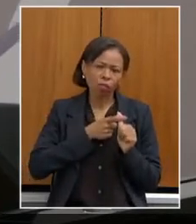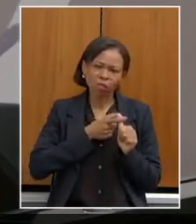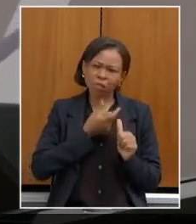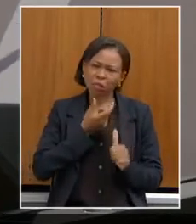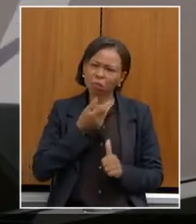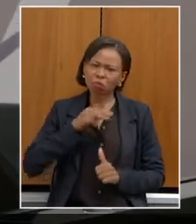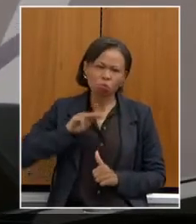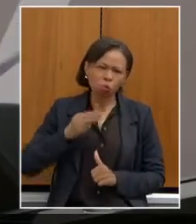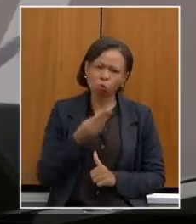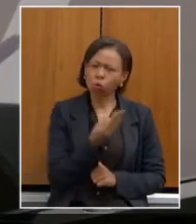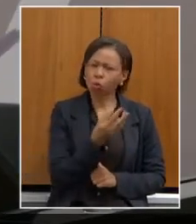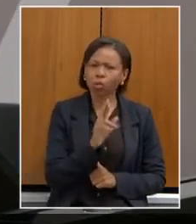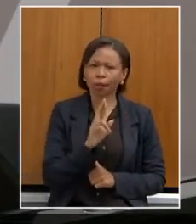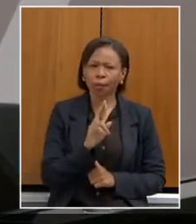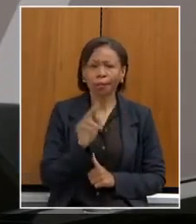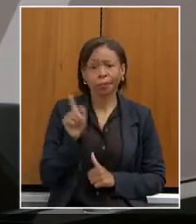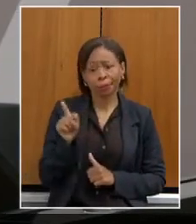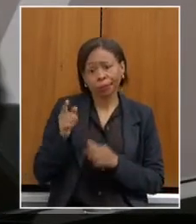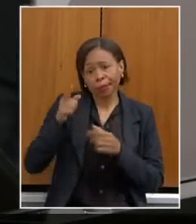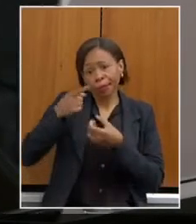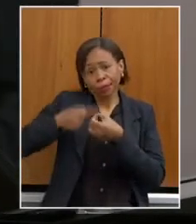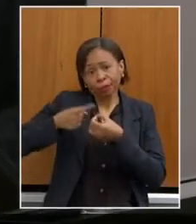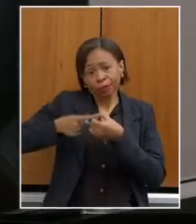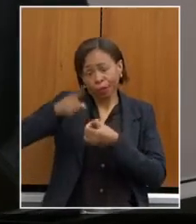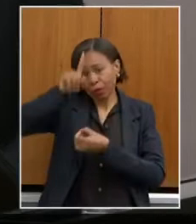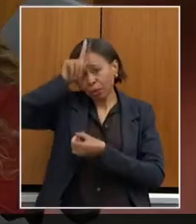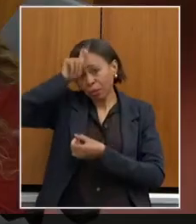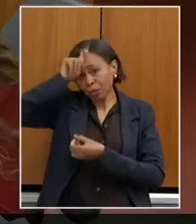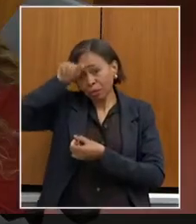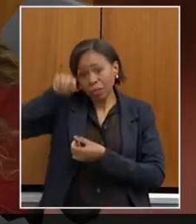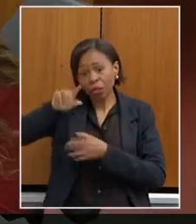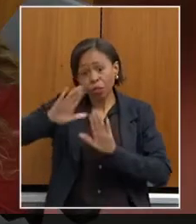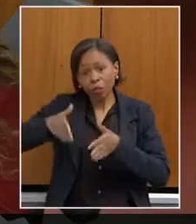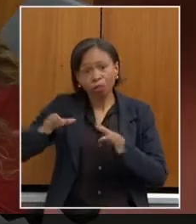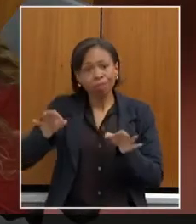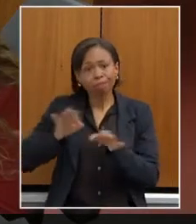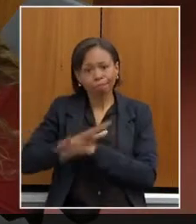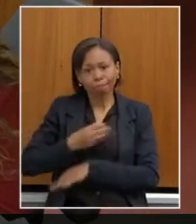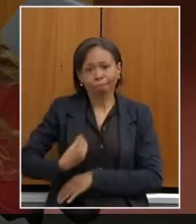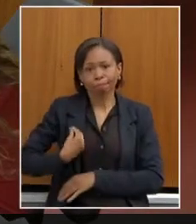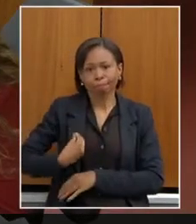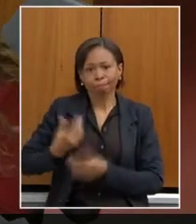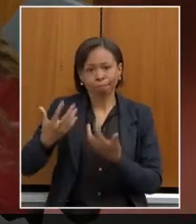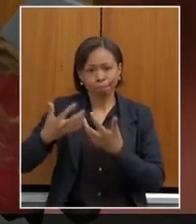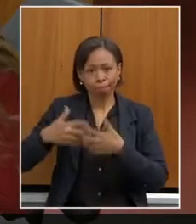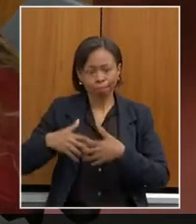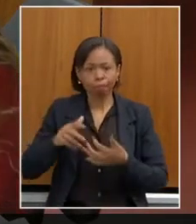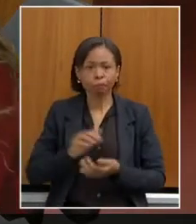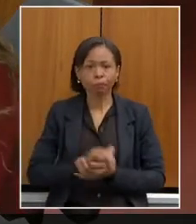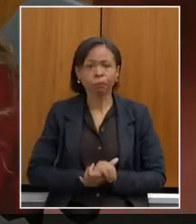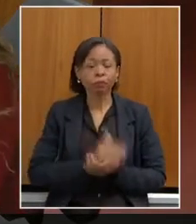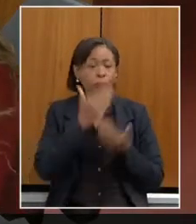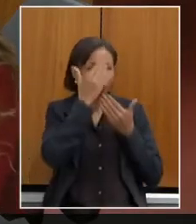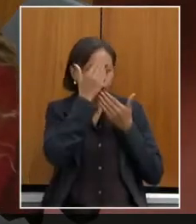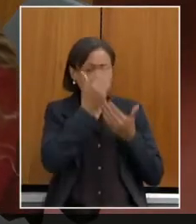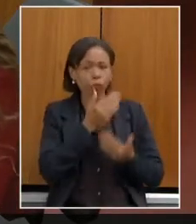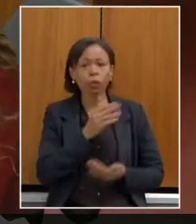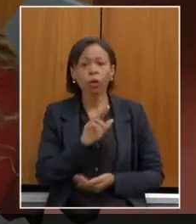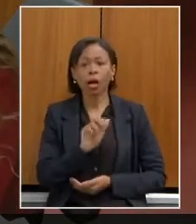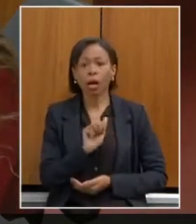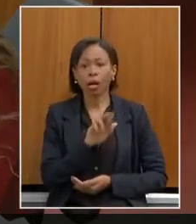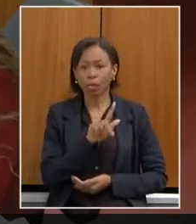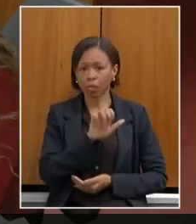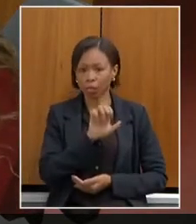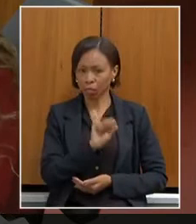-socorro que já está pronto funcionando muito obrigado agradeço o deputado Arlen Santiago e eu pediria Vênia ao